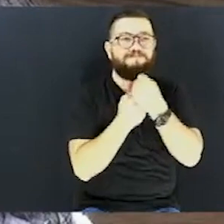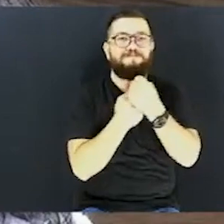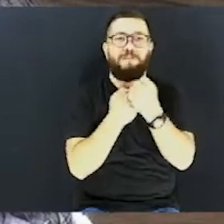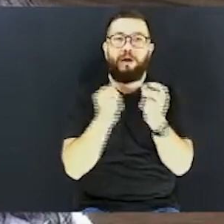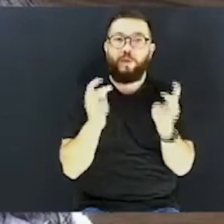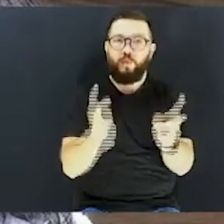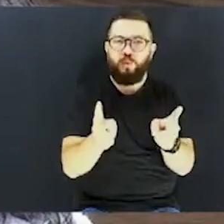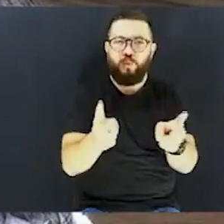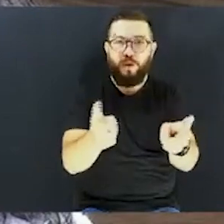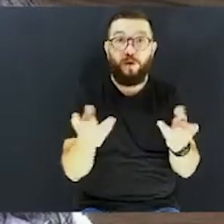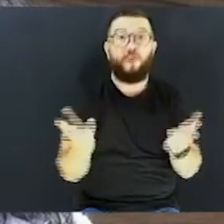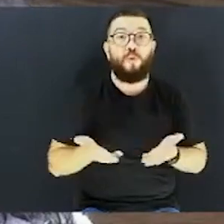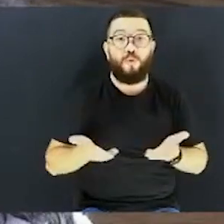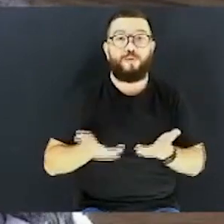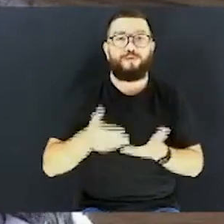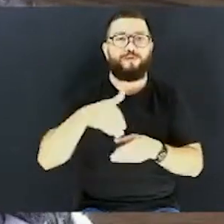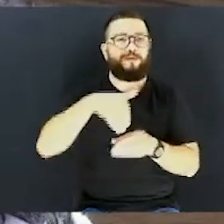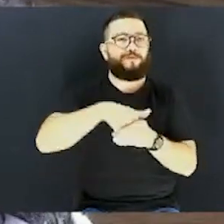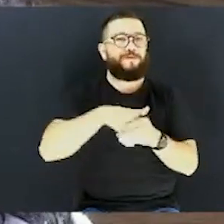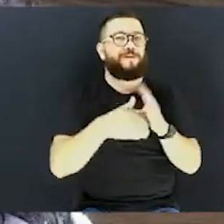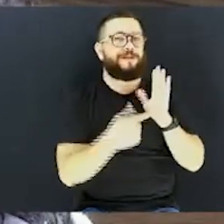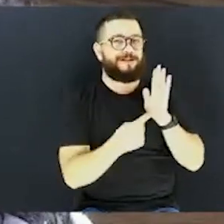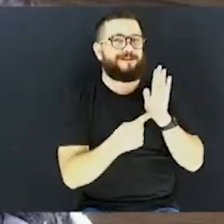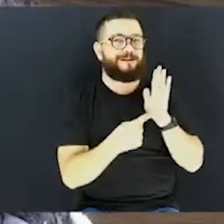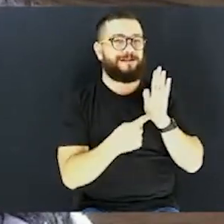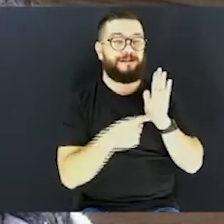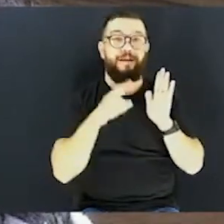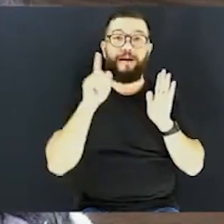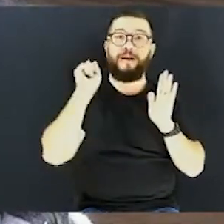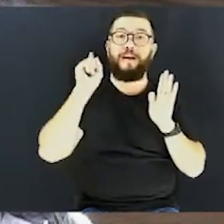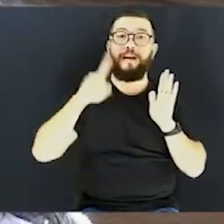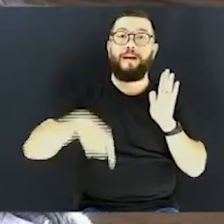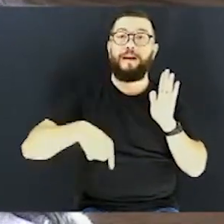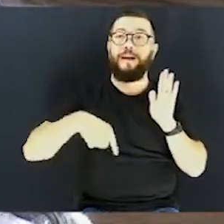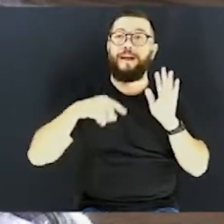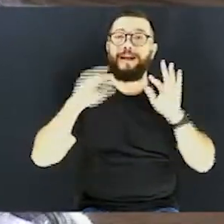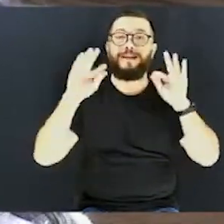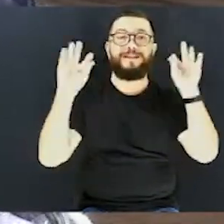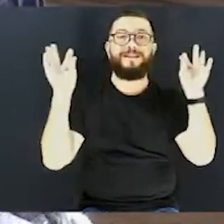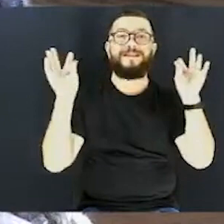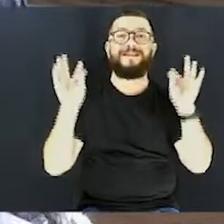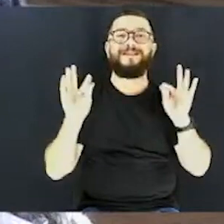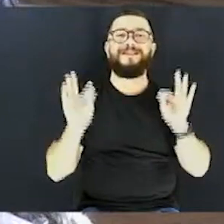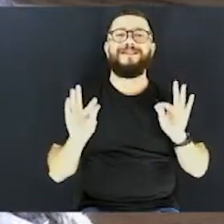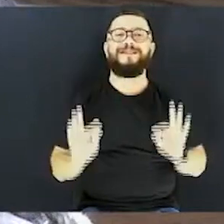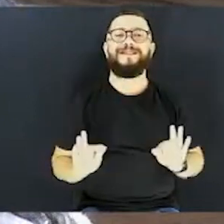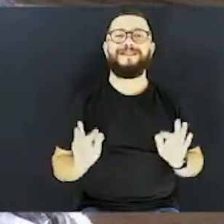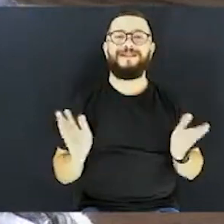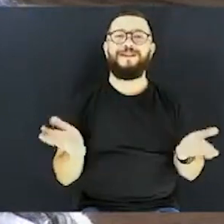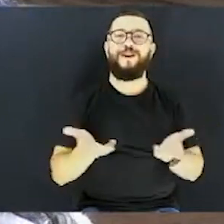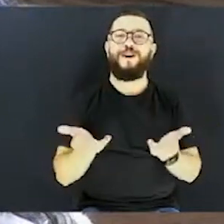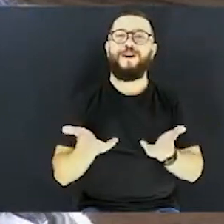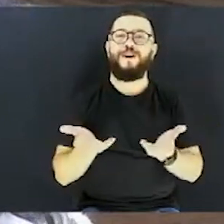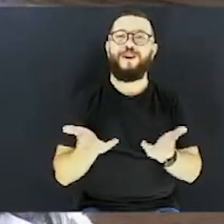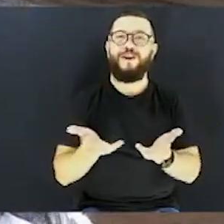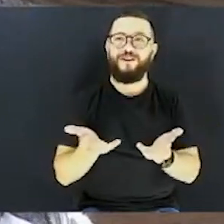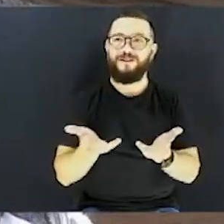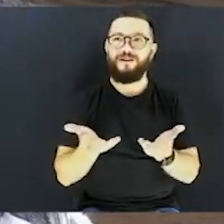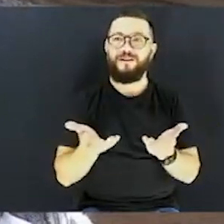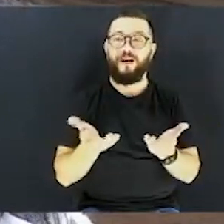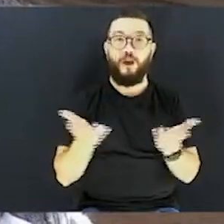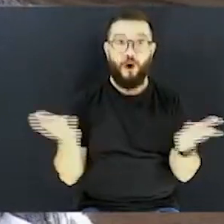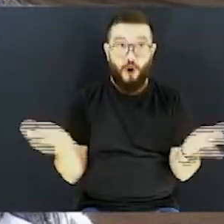vereadora Amália, dizendo que é uma felicidade nós estarmos, e a data de hoje não é por acaso,